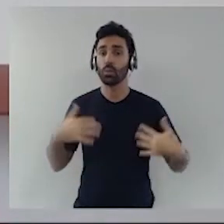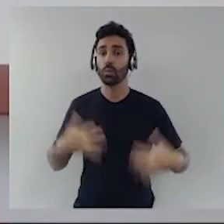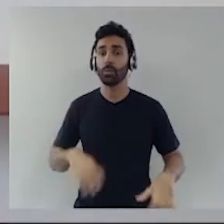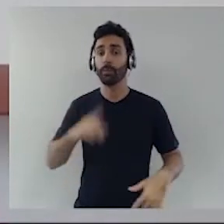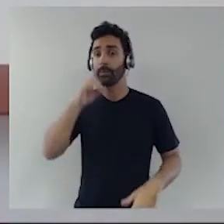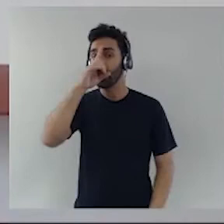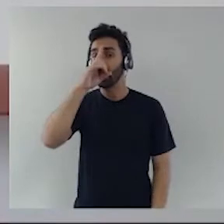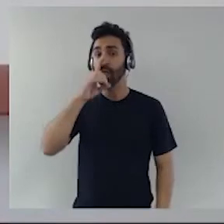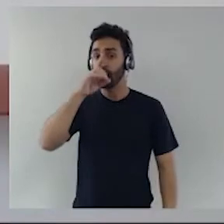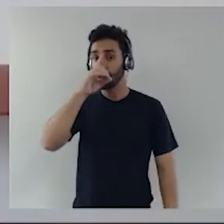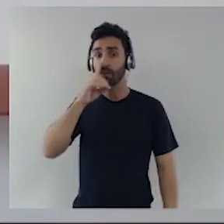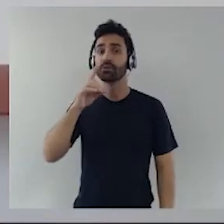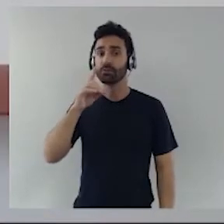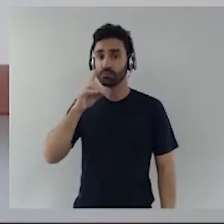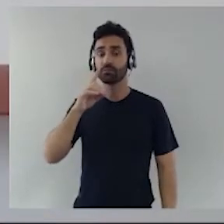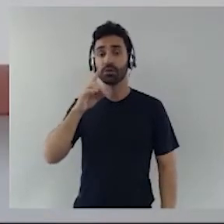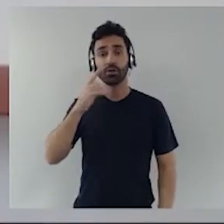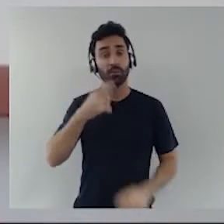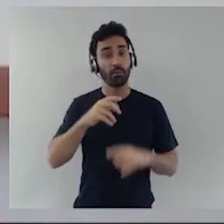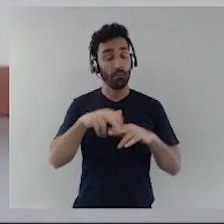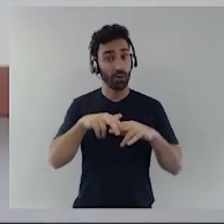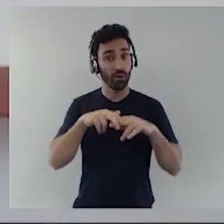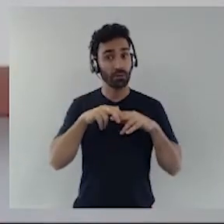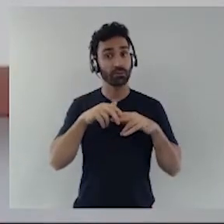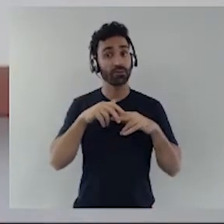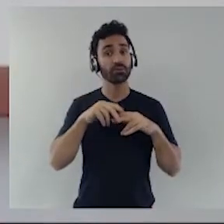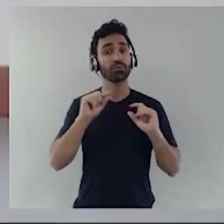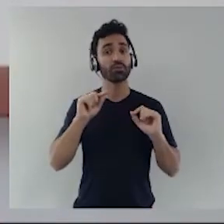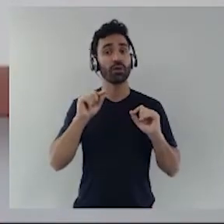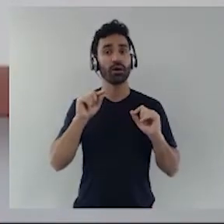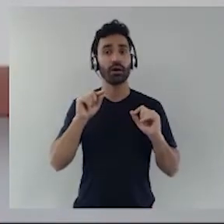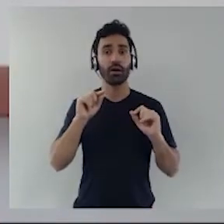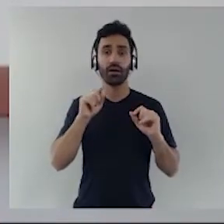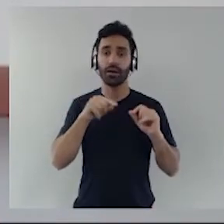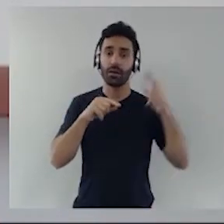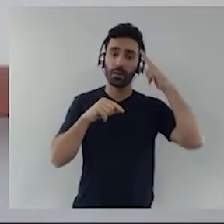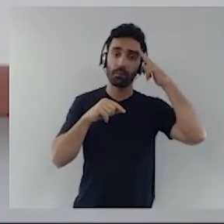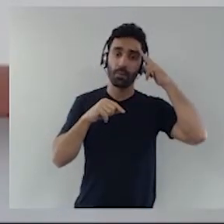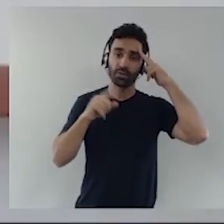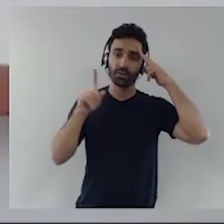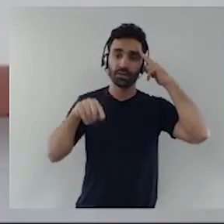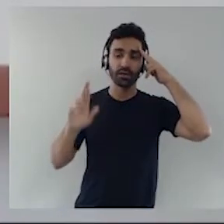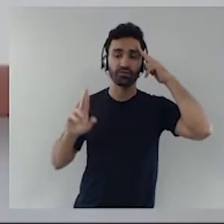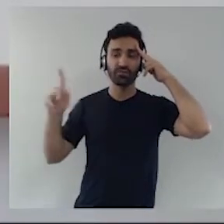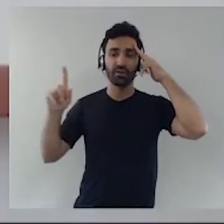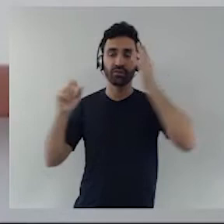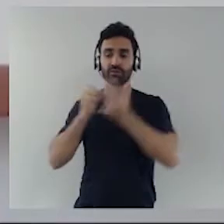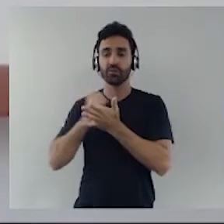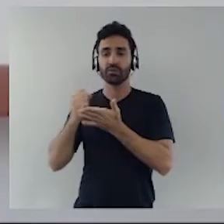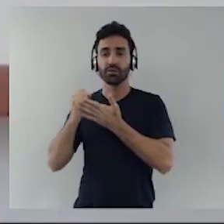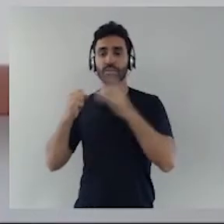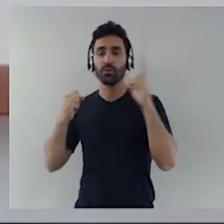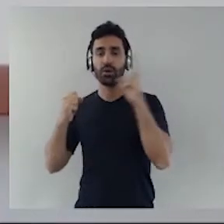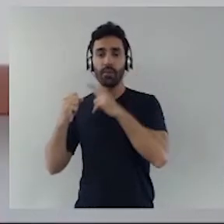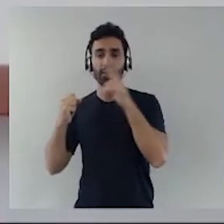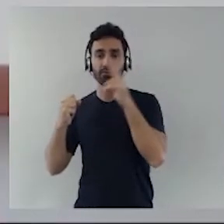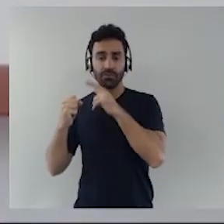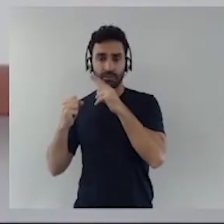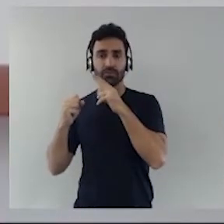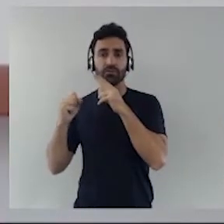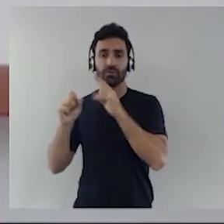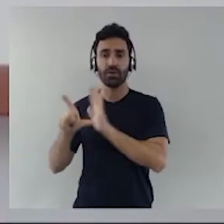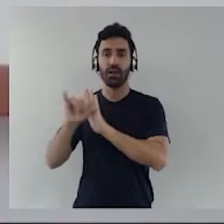público veja que aqui a hipótese ela é diferente da hipótese da contratação por emergência